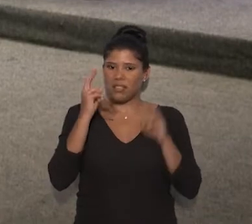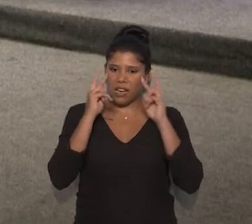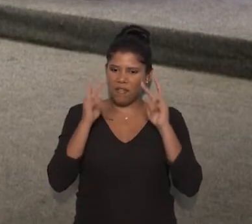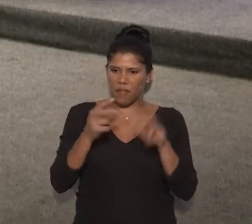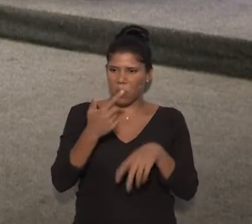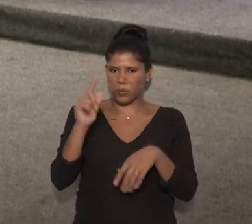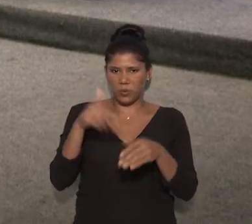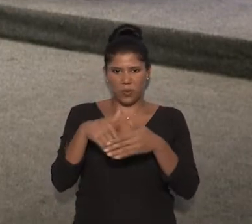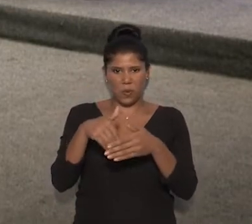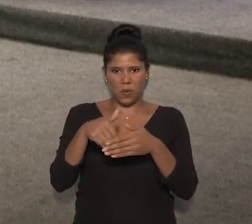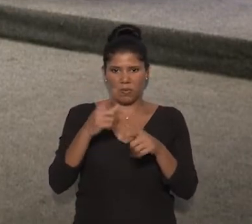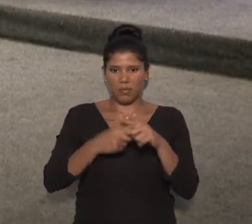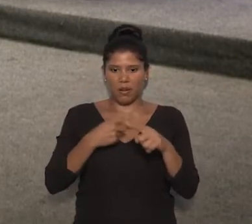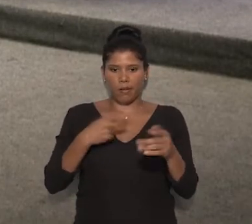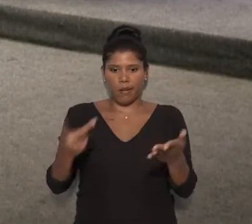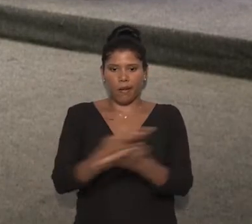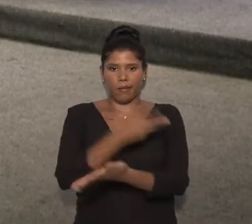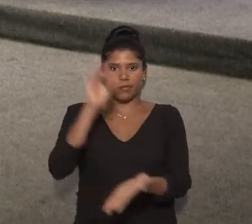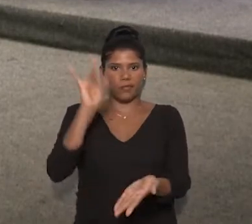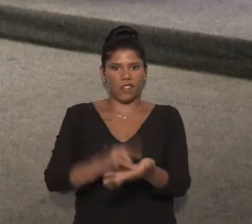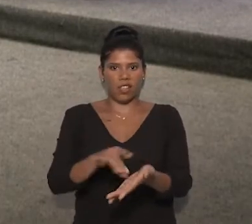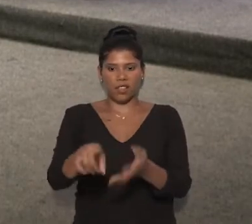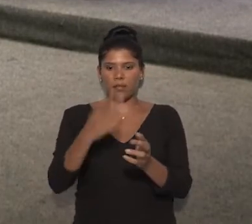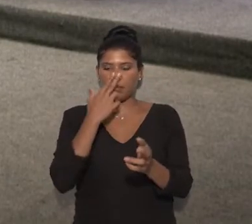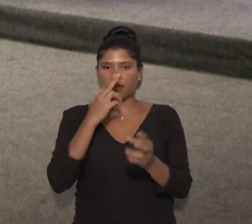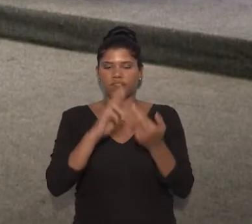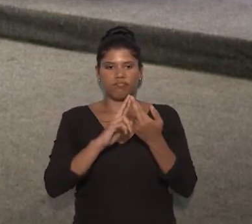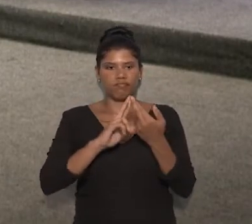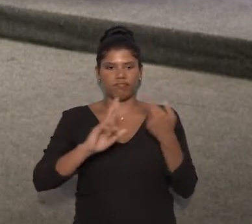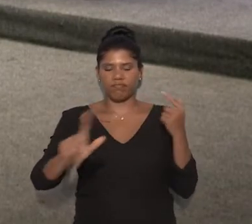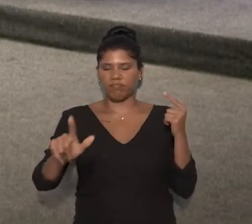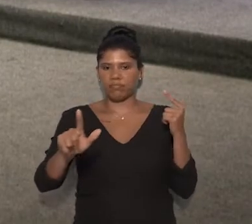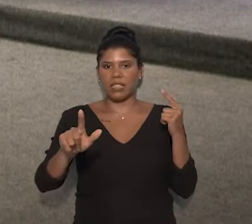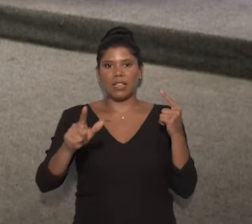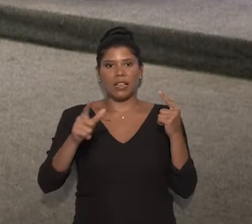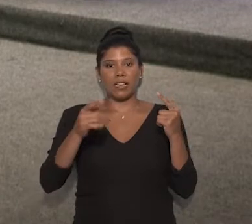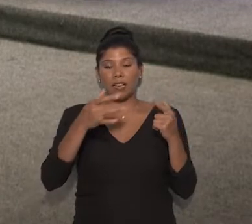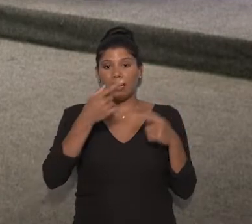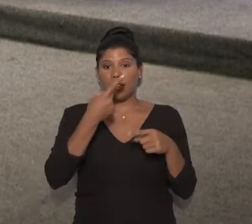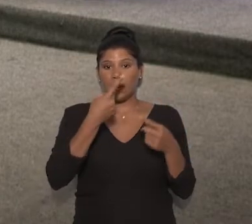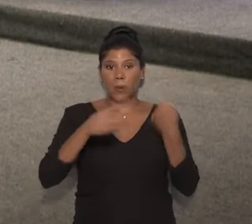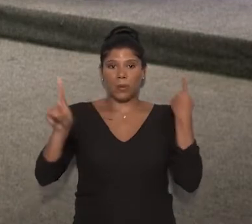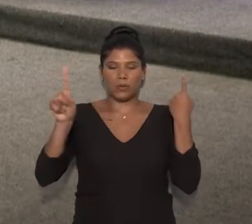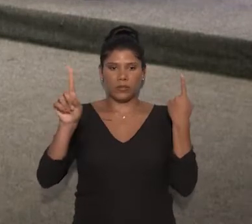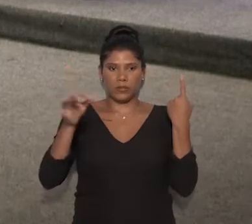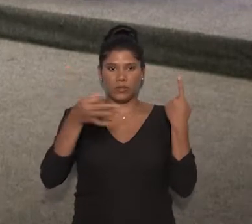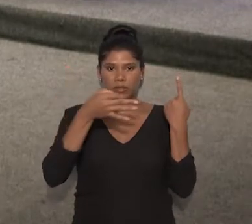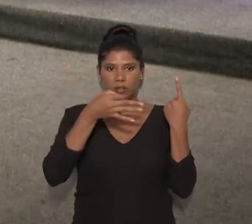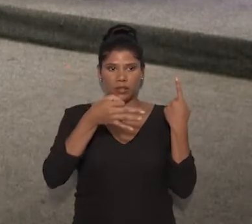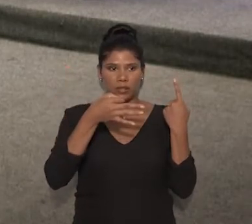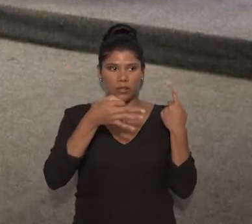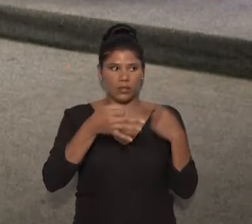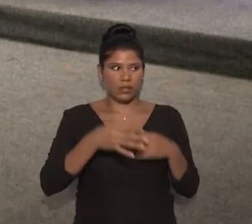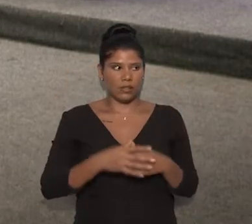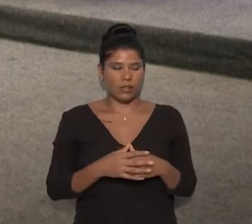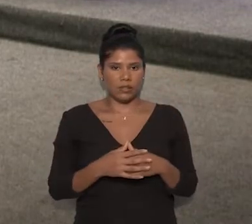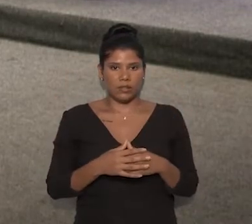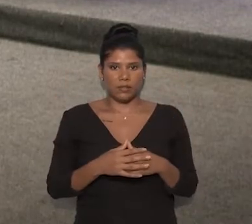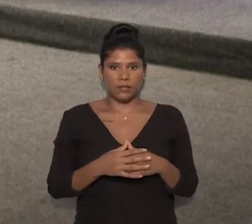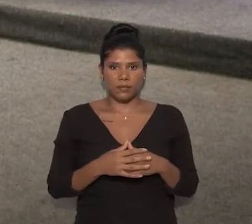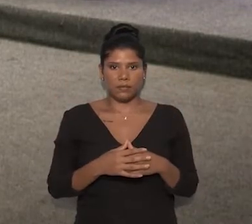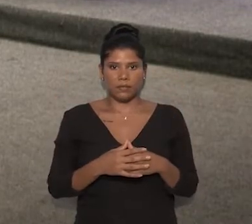só não falava do que tinha acontecido durante o jogo. Mas é porque técnico que vai para coletivo, vai para se defender do que para explicar o que